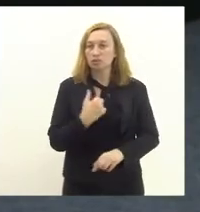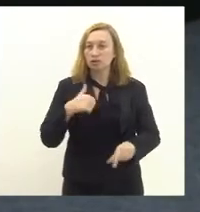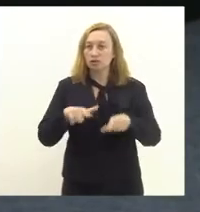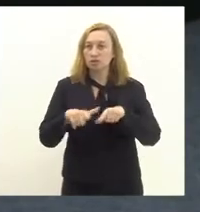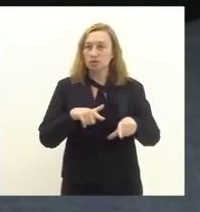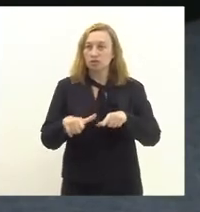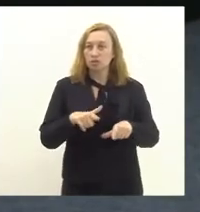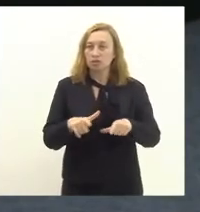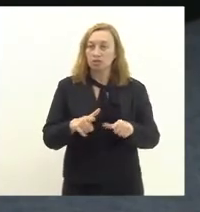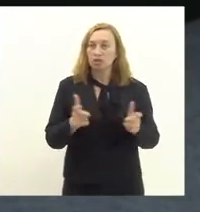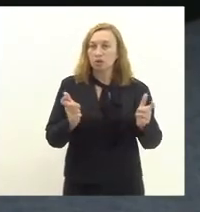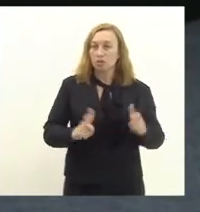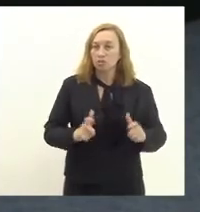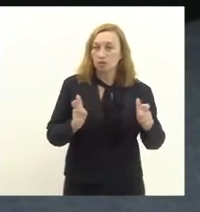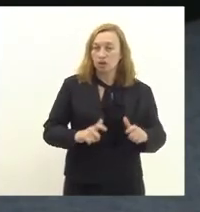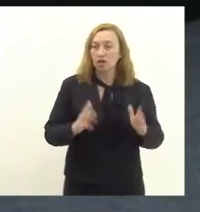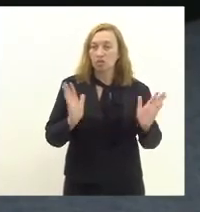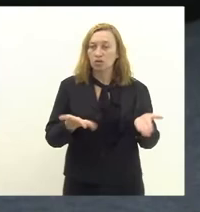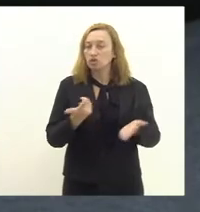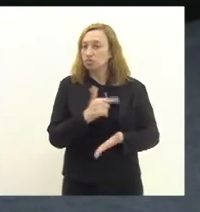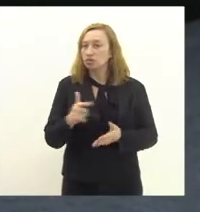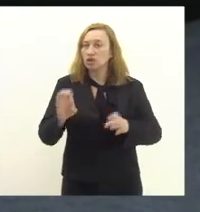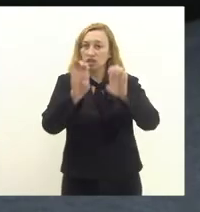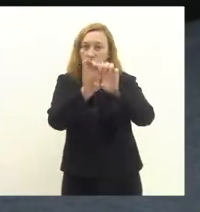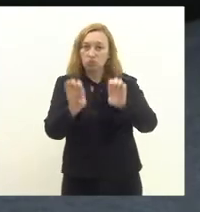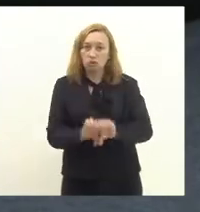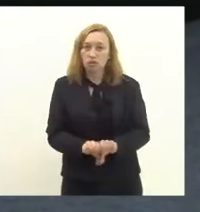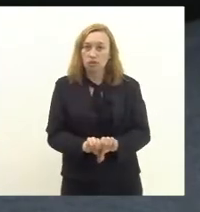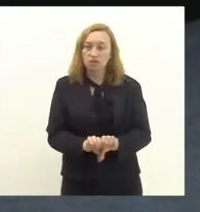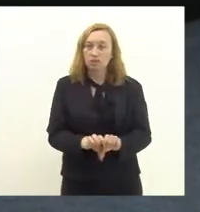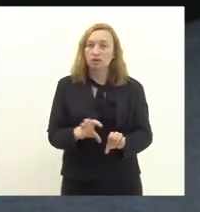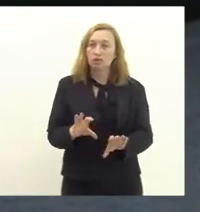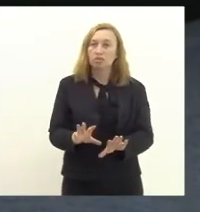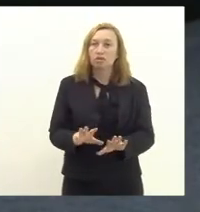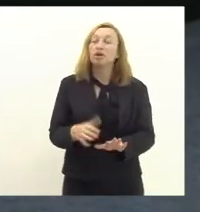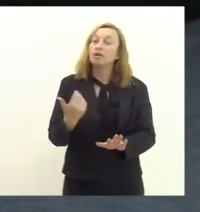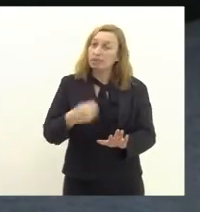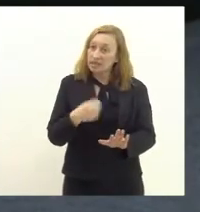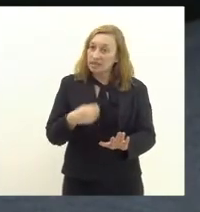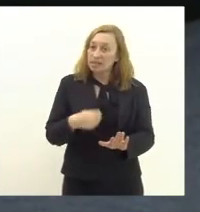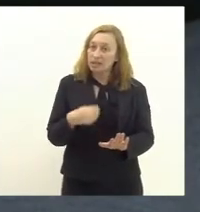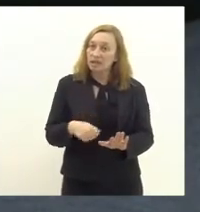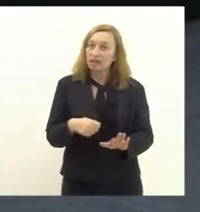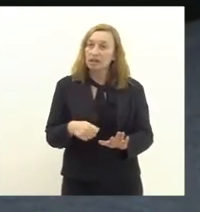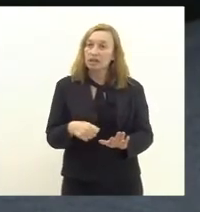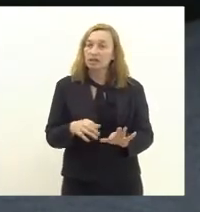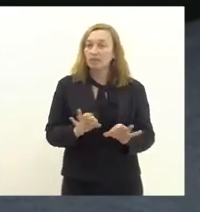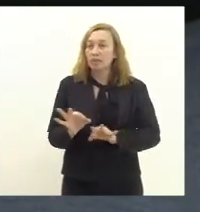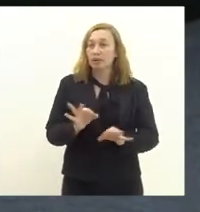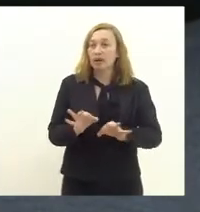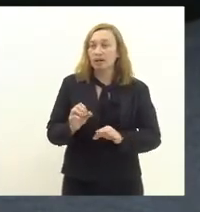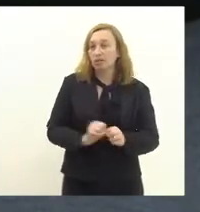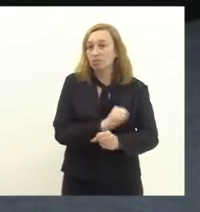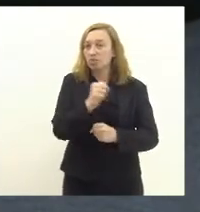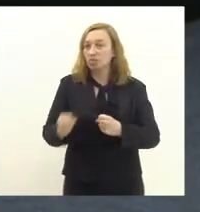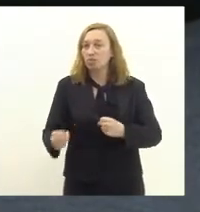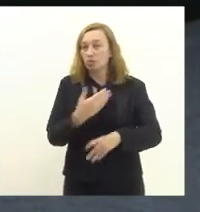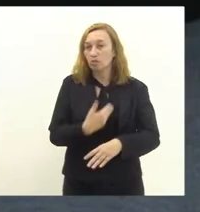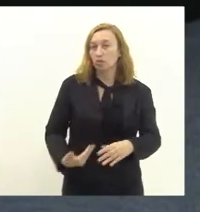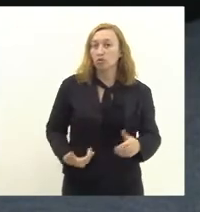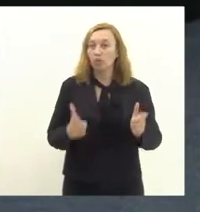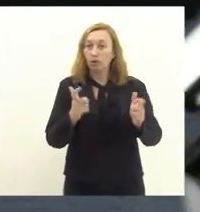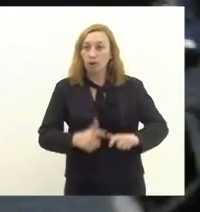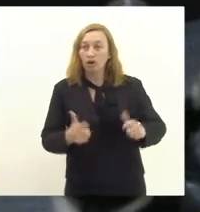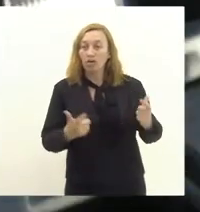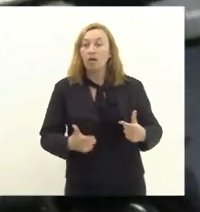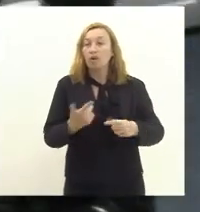O espaço hoje ele não tem a estruturação necessária que deveria ser feita pelo poder público local.